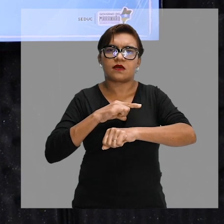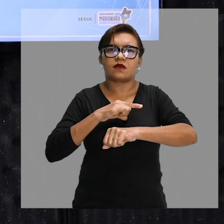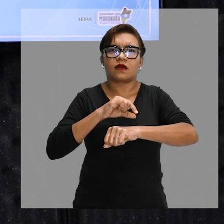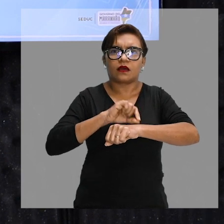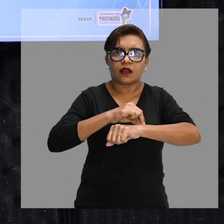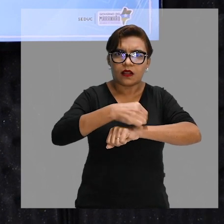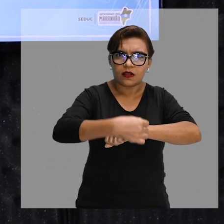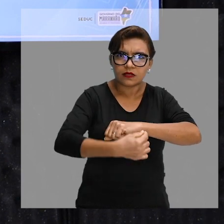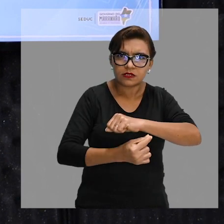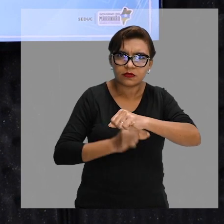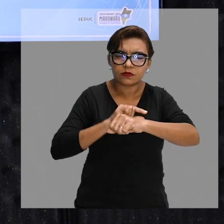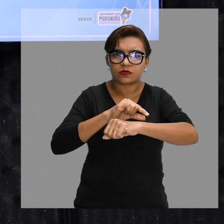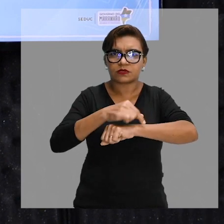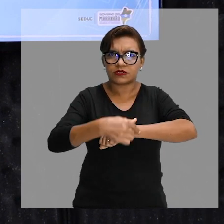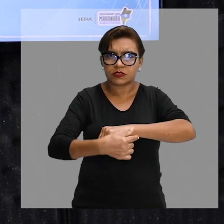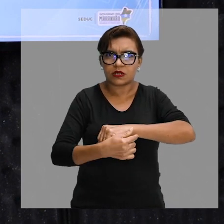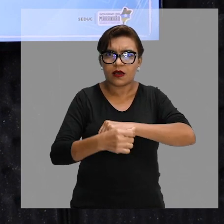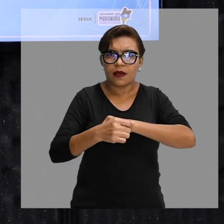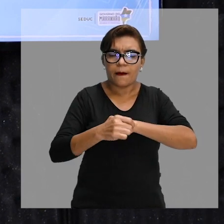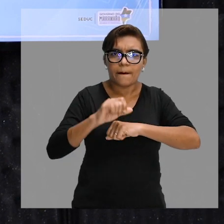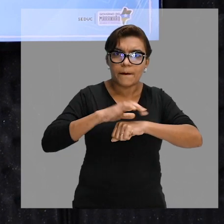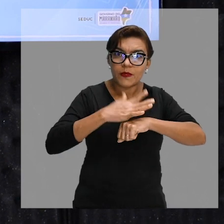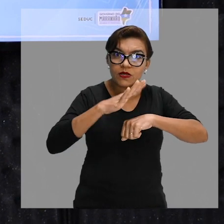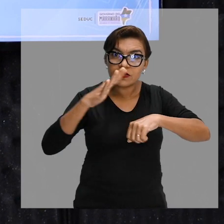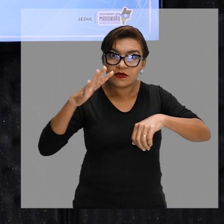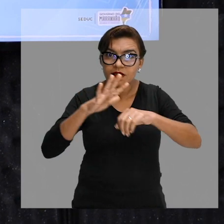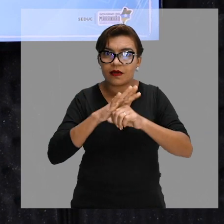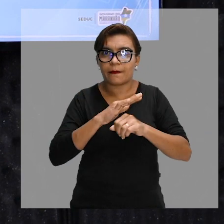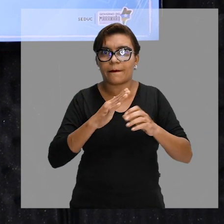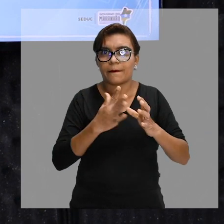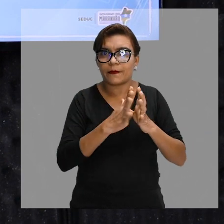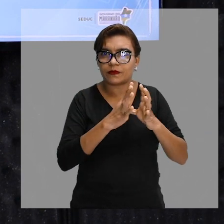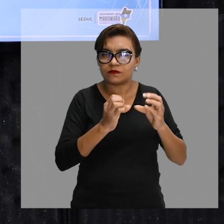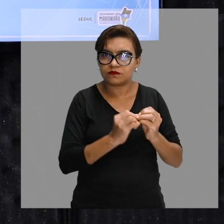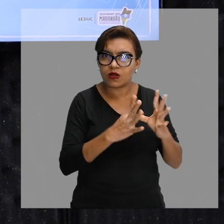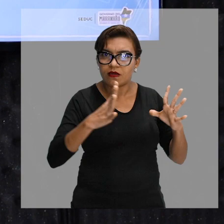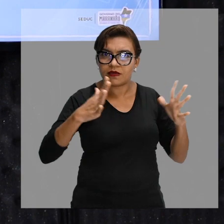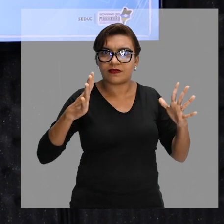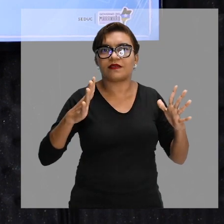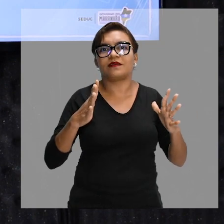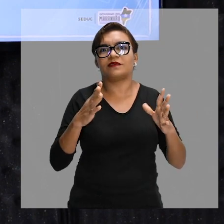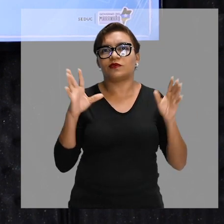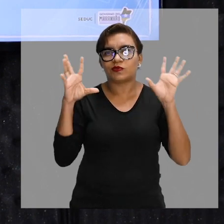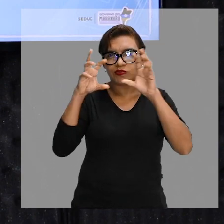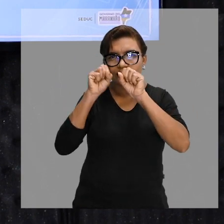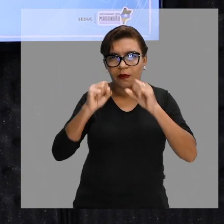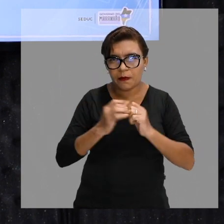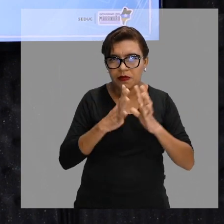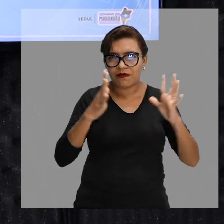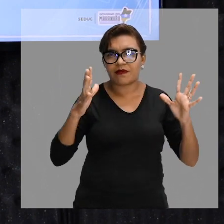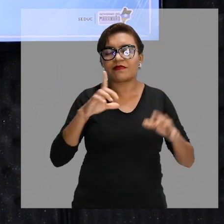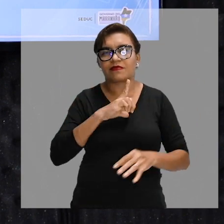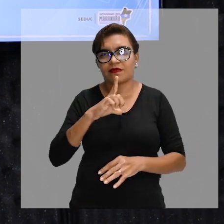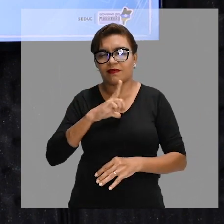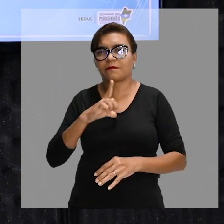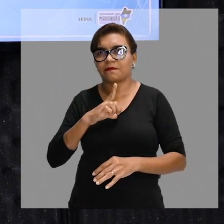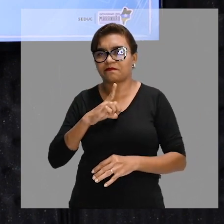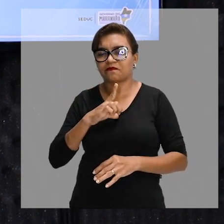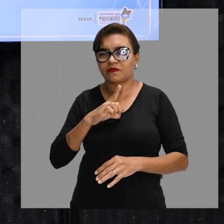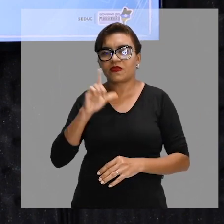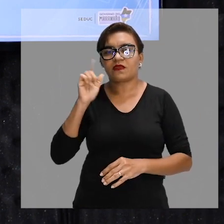quebrar essas pulseiras e com isso ela consegue emitir luz por um determinado tempo, ok? Então esse é um exemplo da